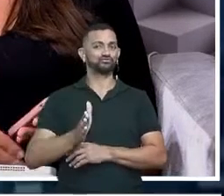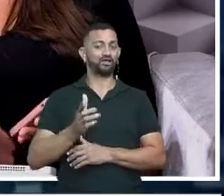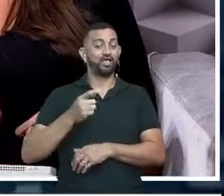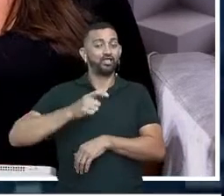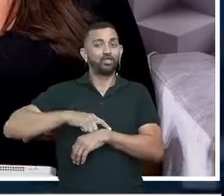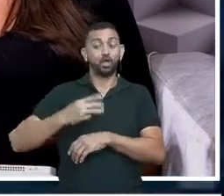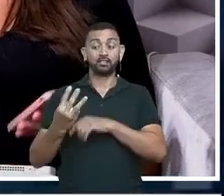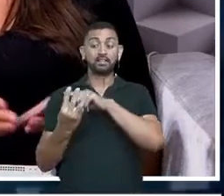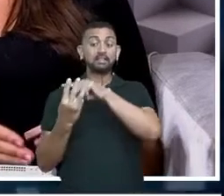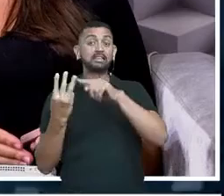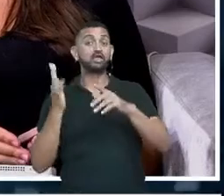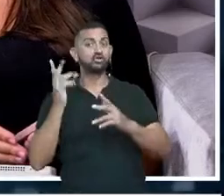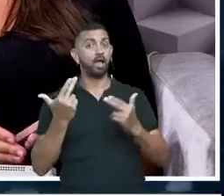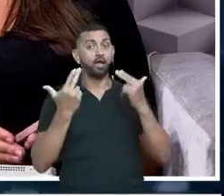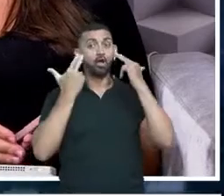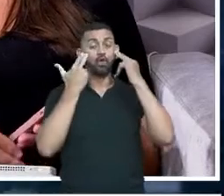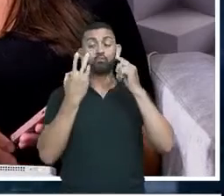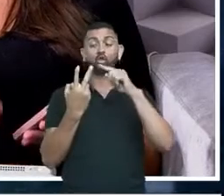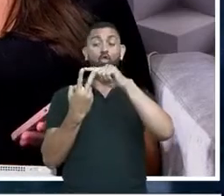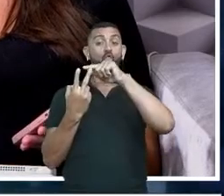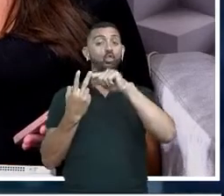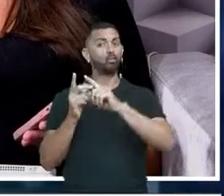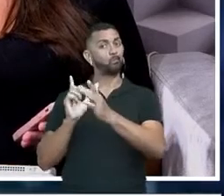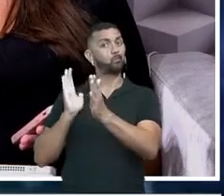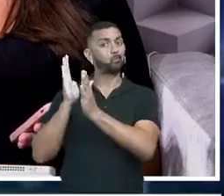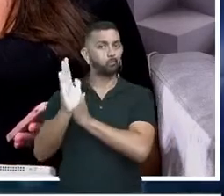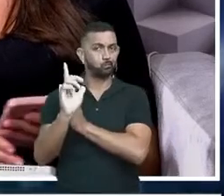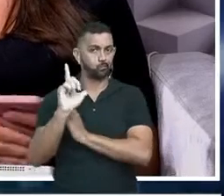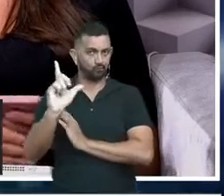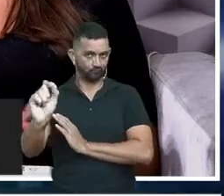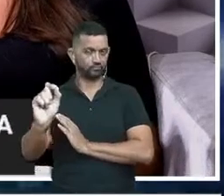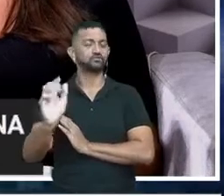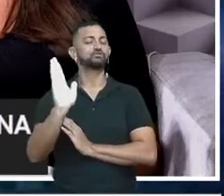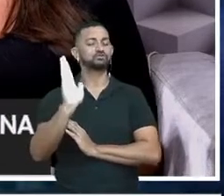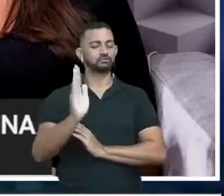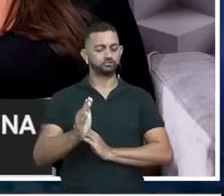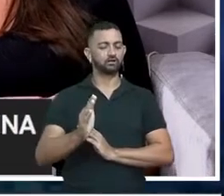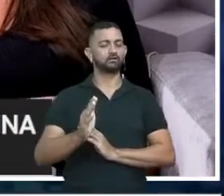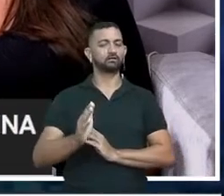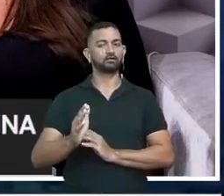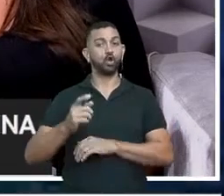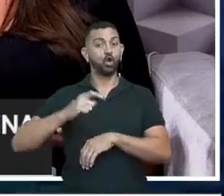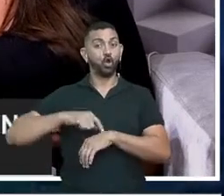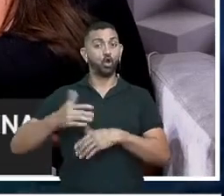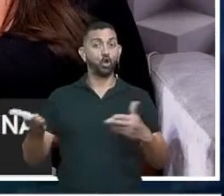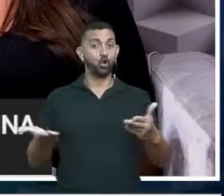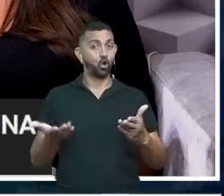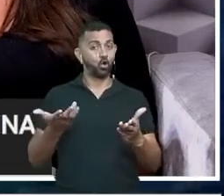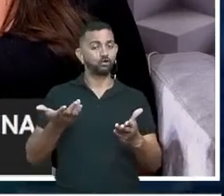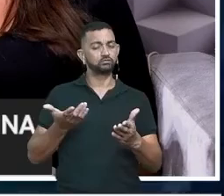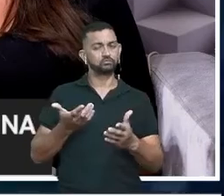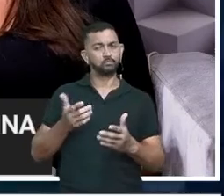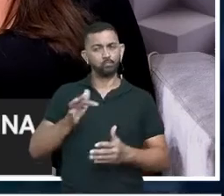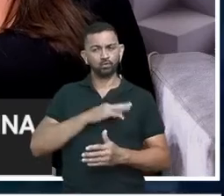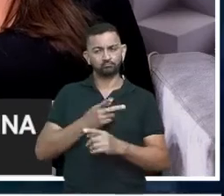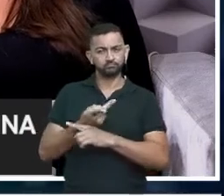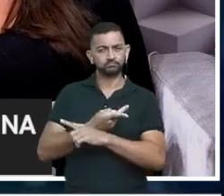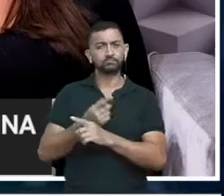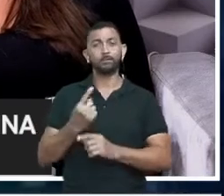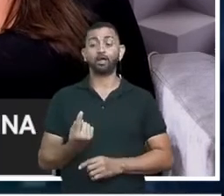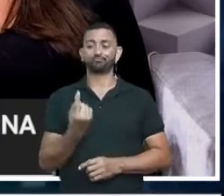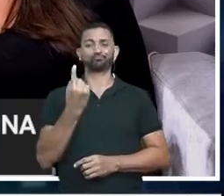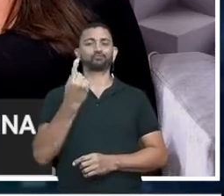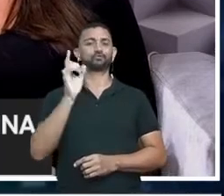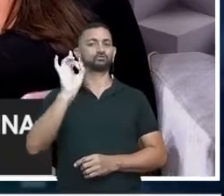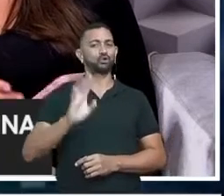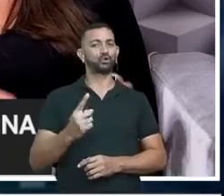foi preso no momento do Trio que fez o assalto né outras pessoas também foram presas na mega operação que foi feita hoje pela polícia né